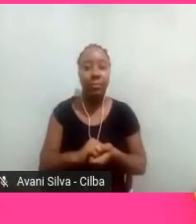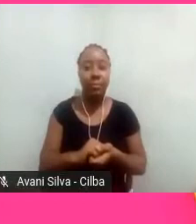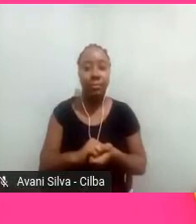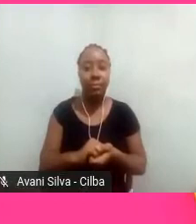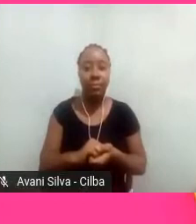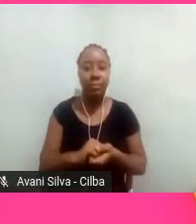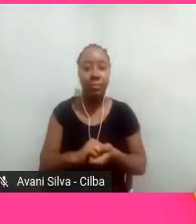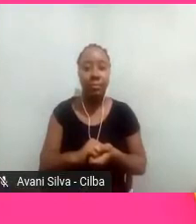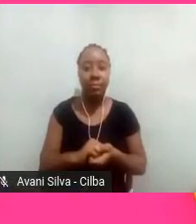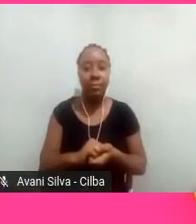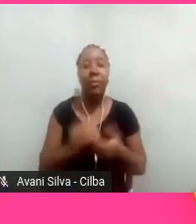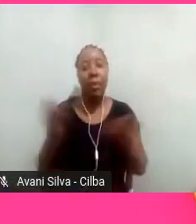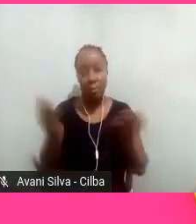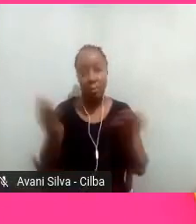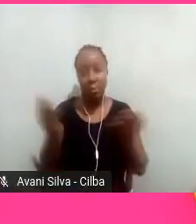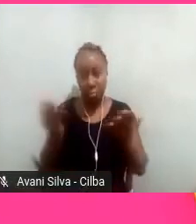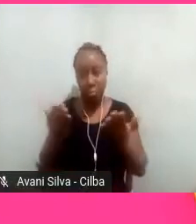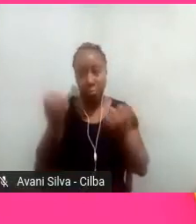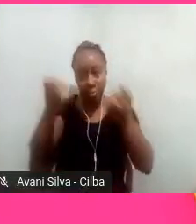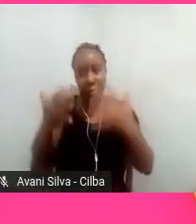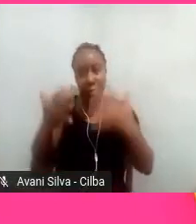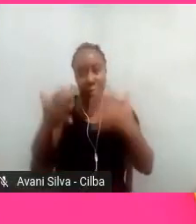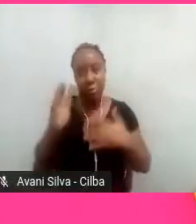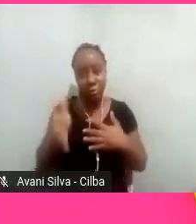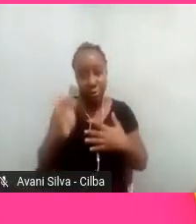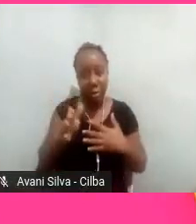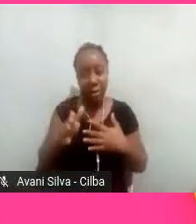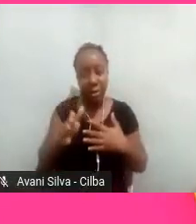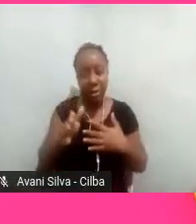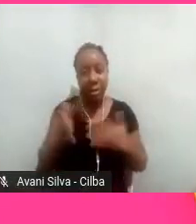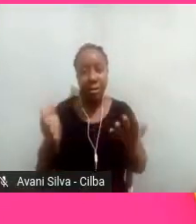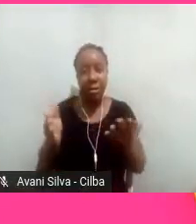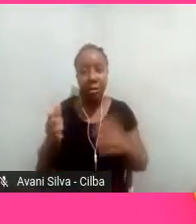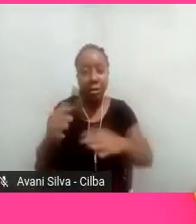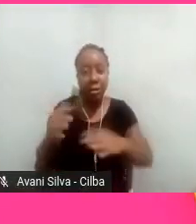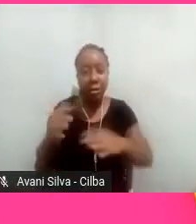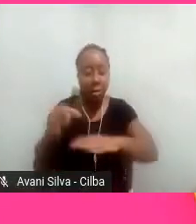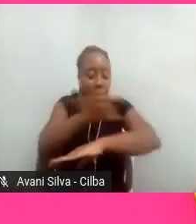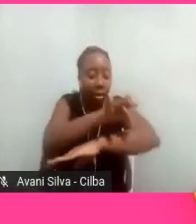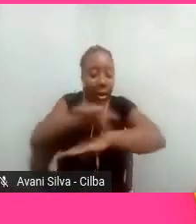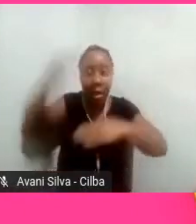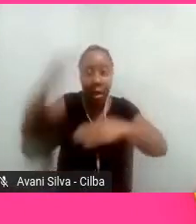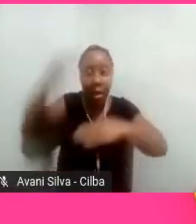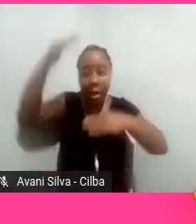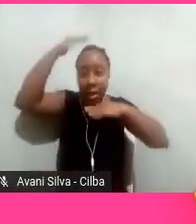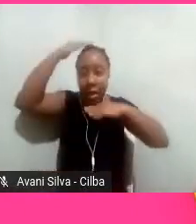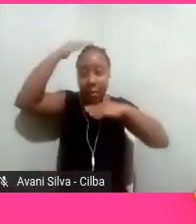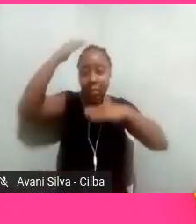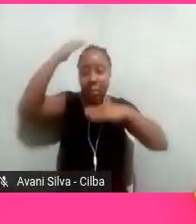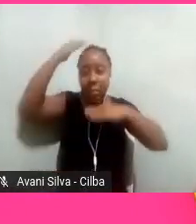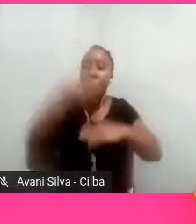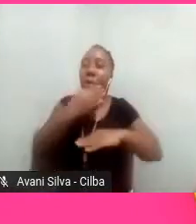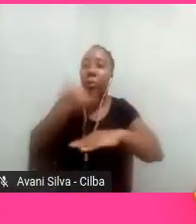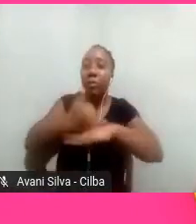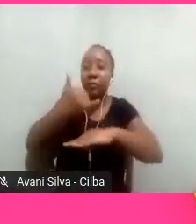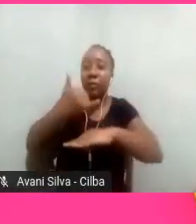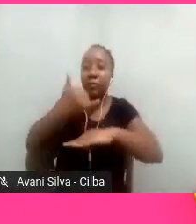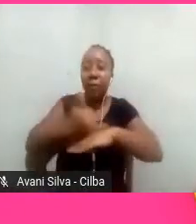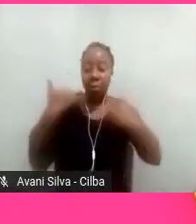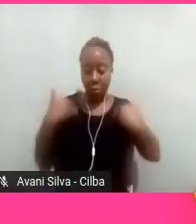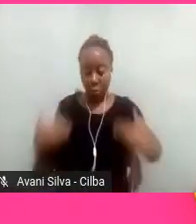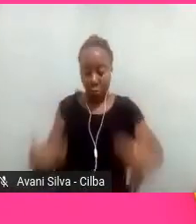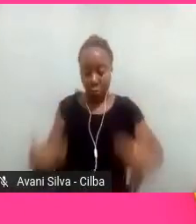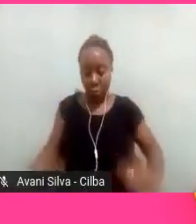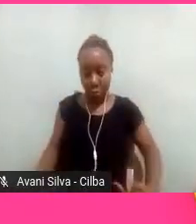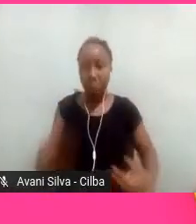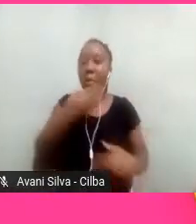E como eu falei, tá? Se fosse aqui a cabeça do Homem de Ferro, o corpo do Homem de Ferro, a técnica era